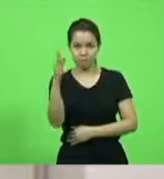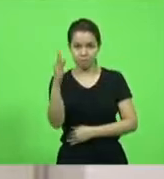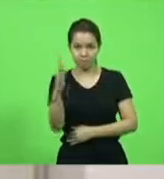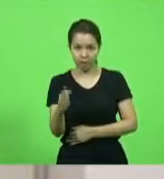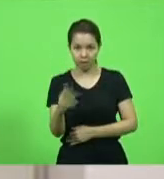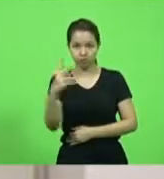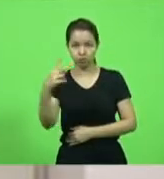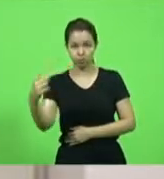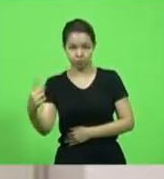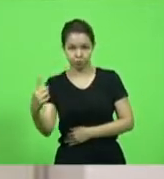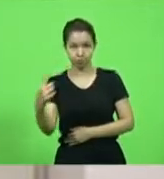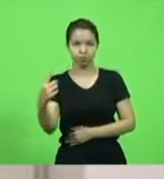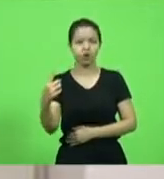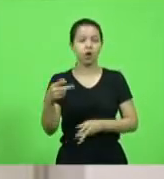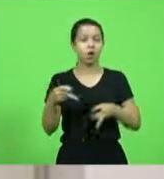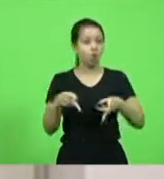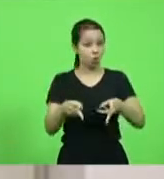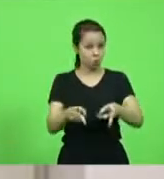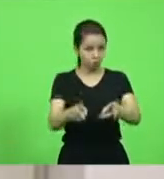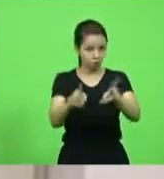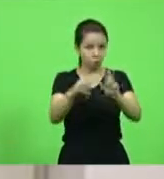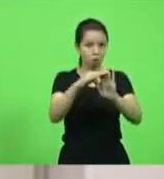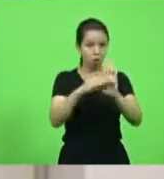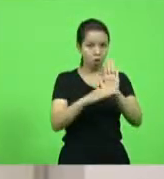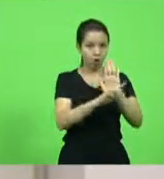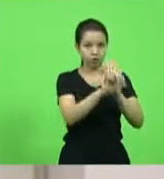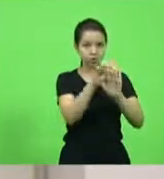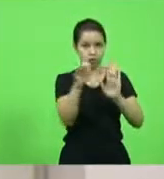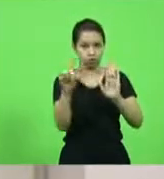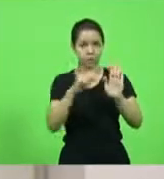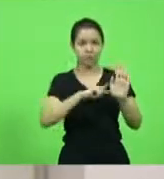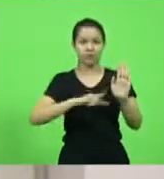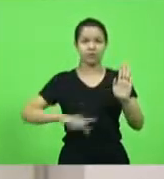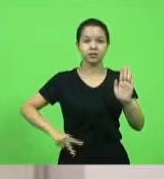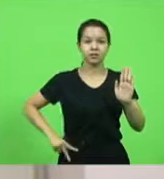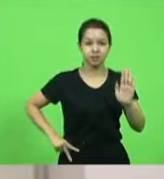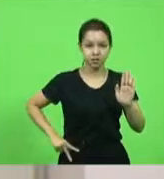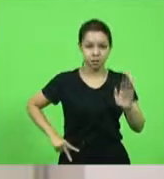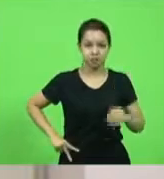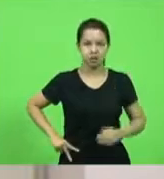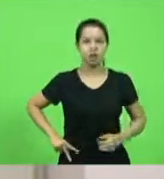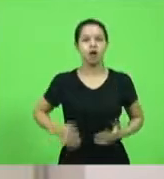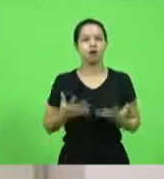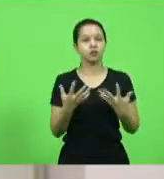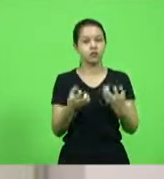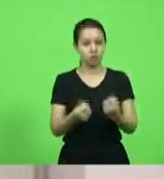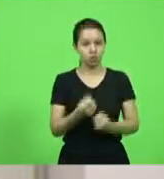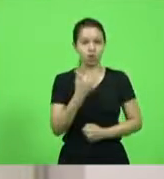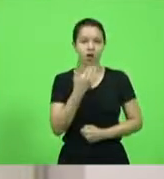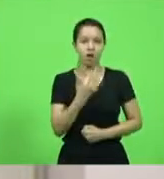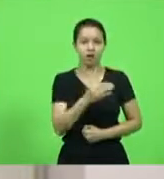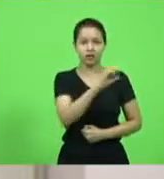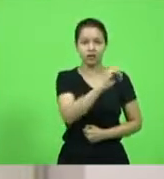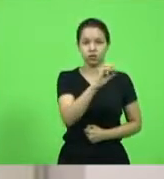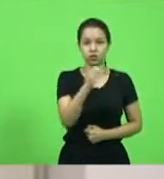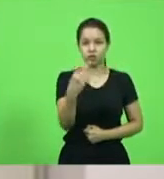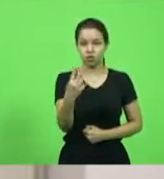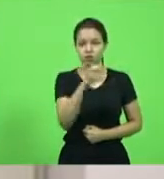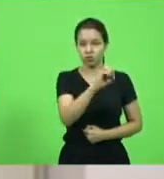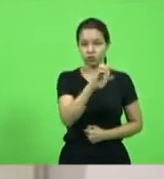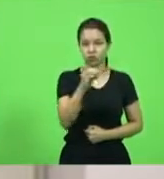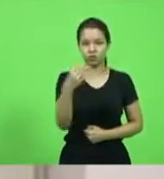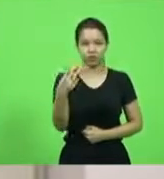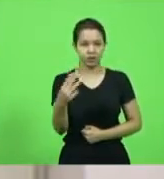002/2021. Dando continuidade à ordem do dia, o senhor presidente deferiu os requerimentos 002,